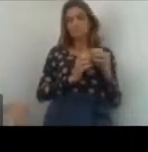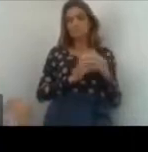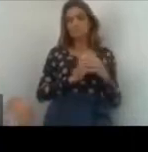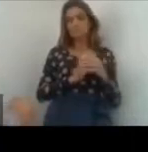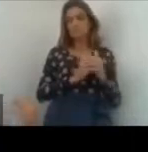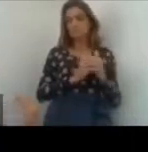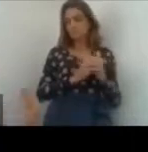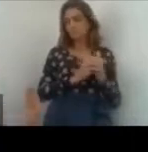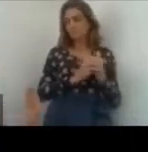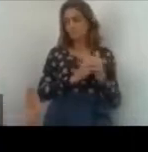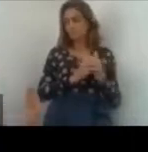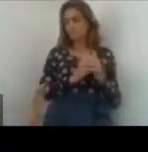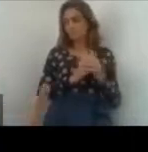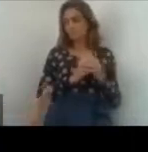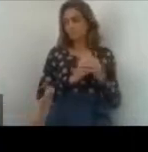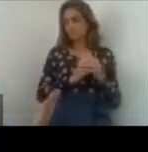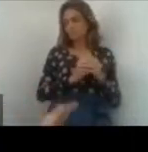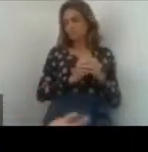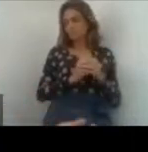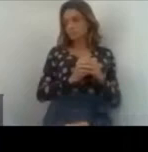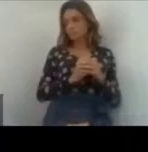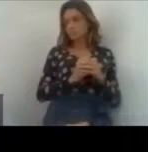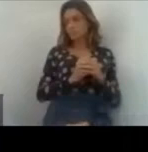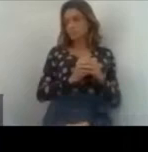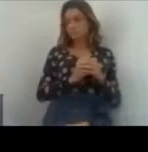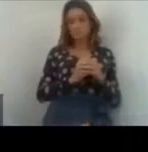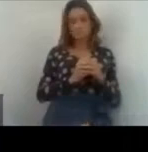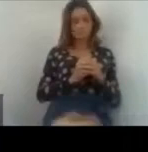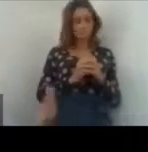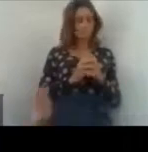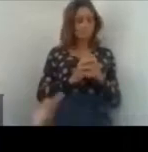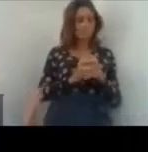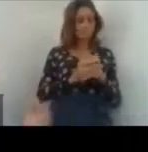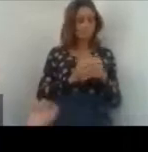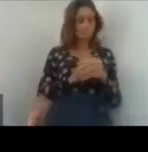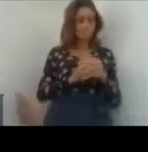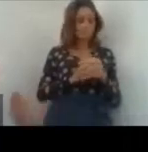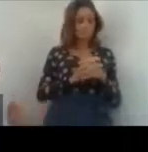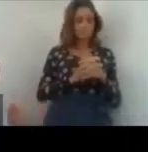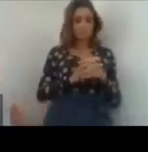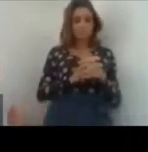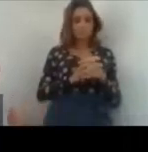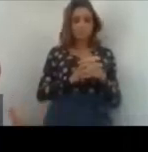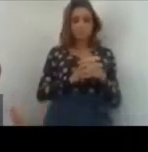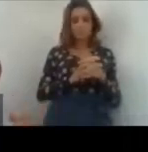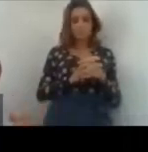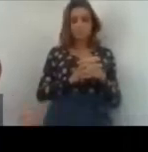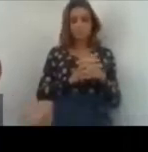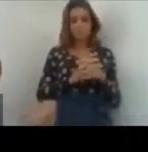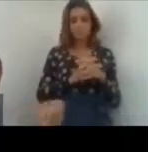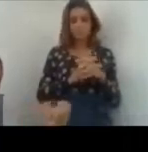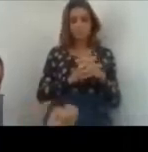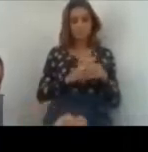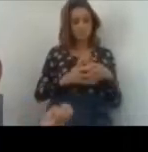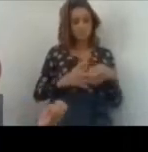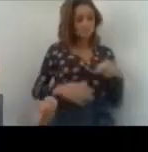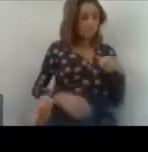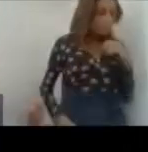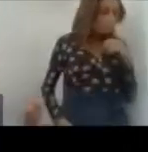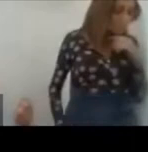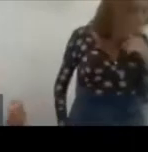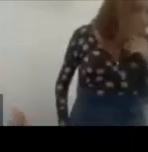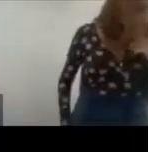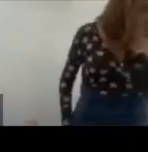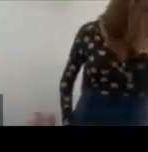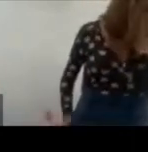Então, tanto os pacientes de exostose múltipla hereditária, que é sinônimo da osteocondromatose, ou os pacientes